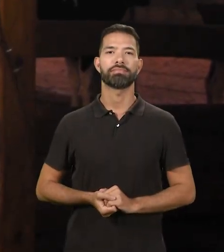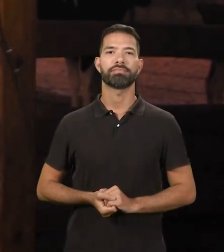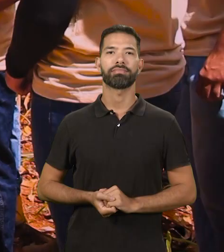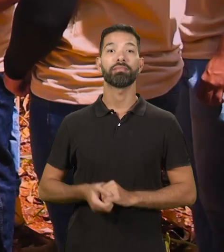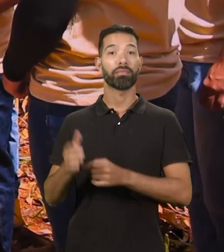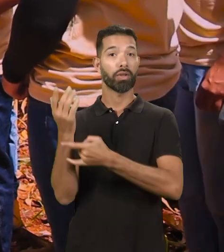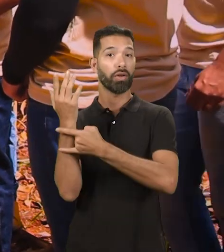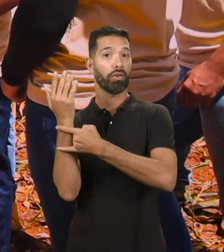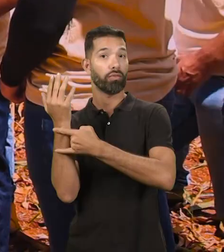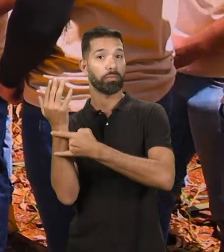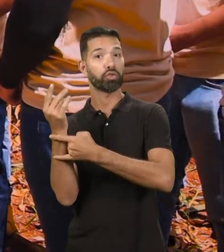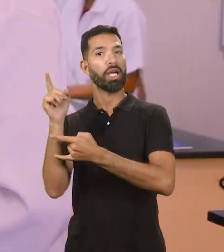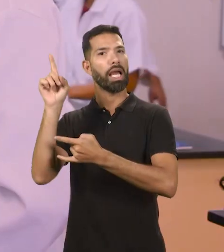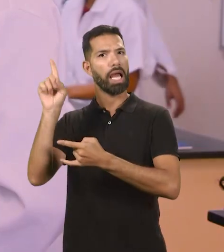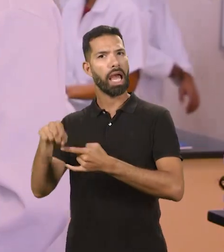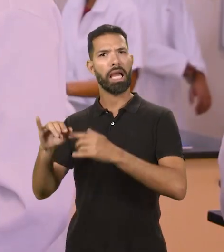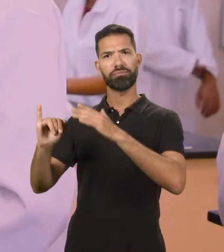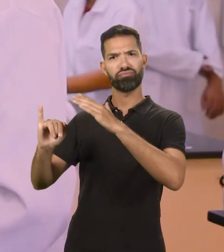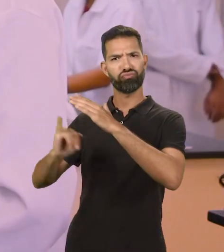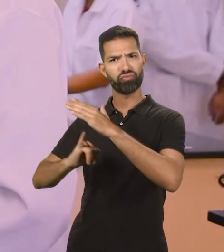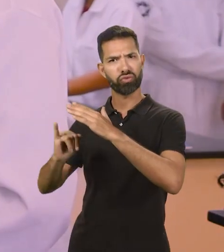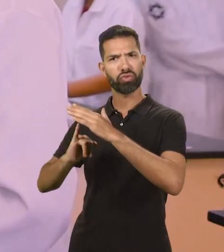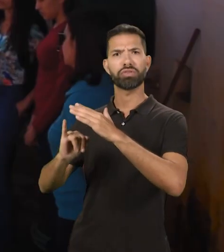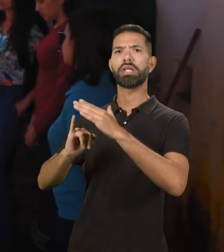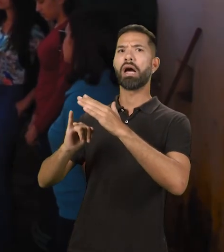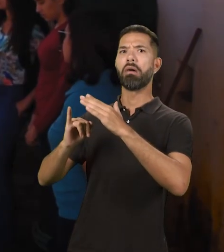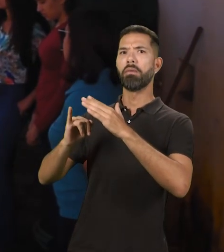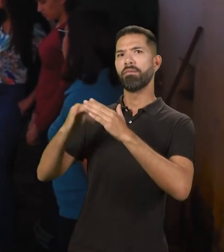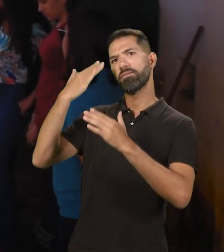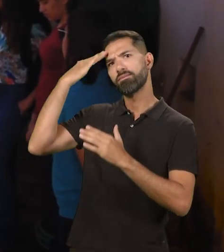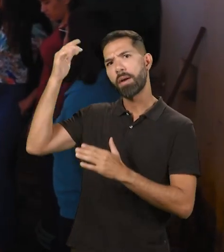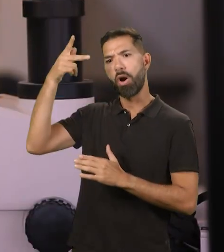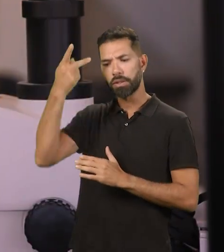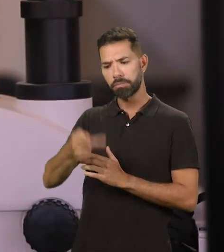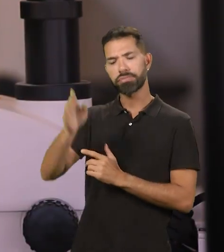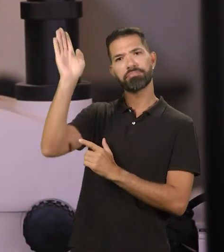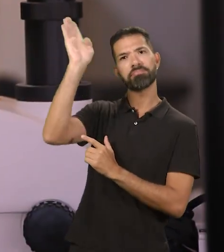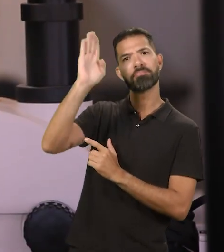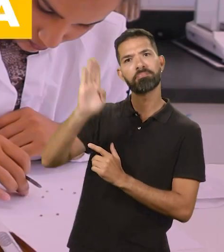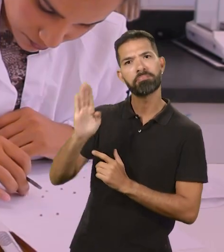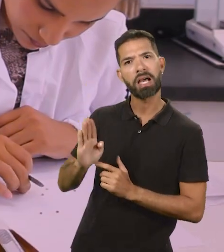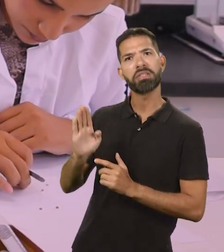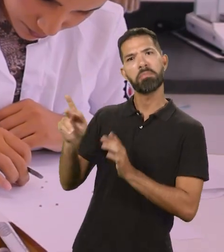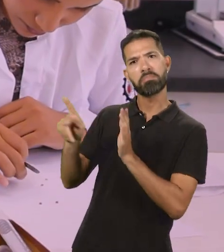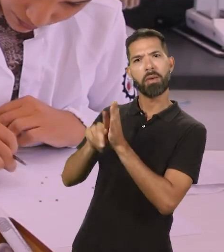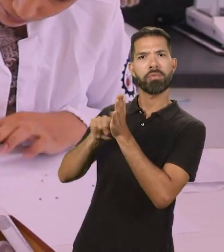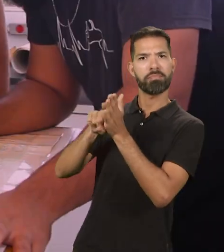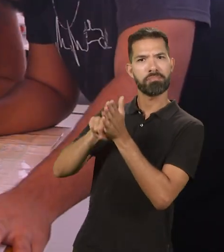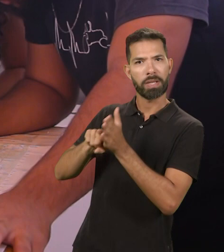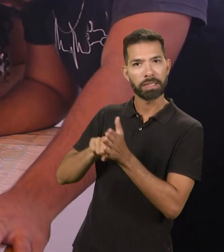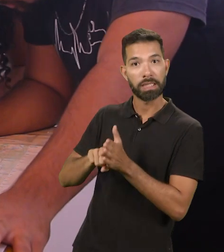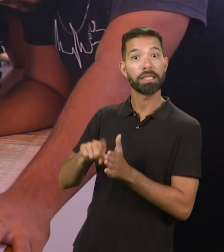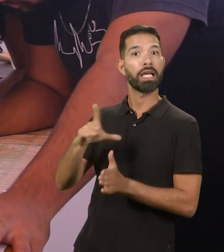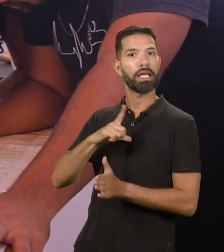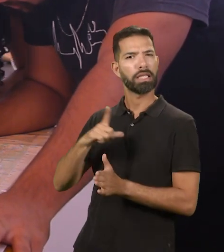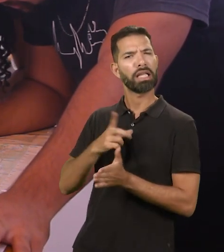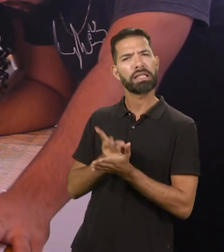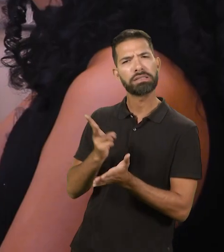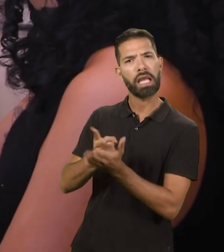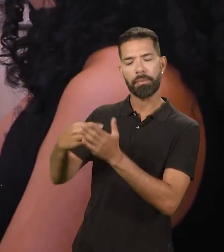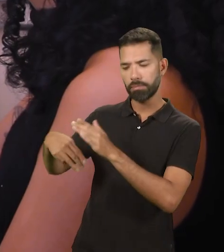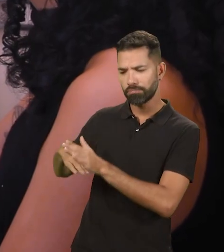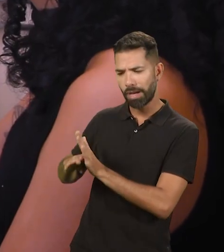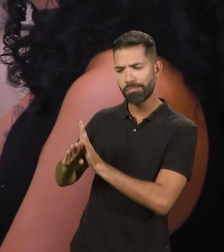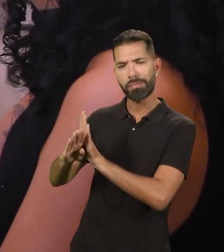A UFMG é uma instituição que se destaca nacionalmente pelo seu ensino e conquista posições de destaque